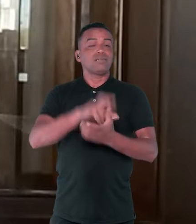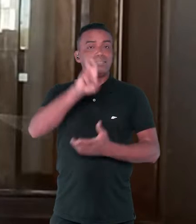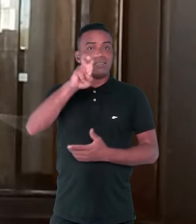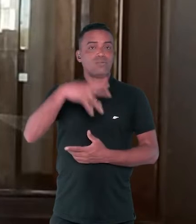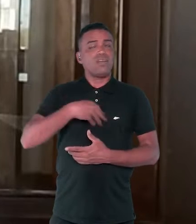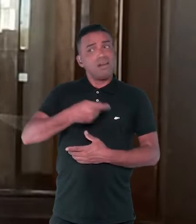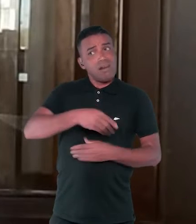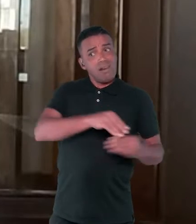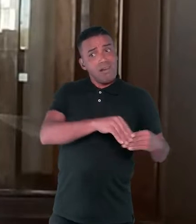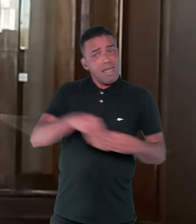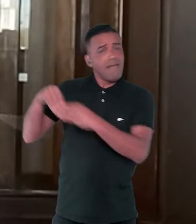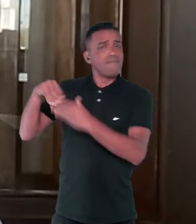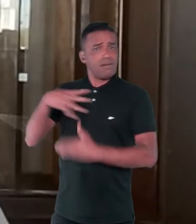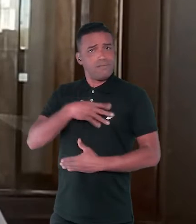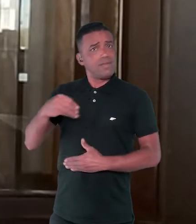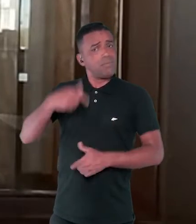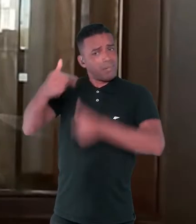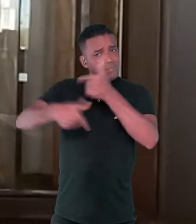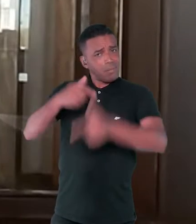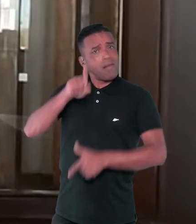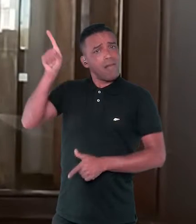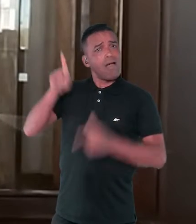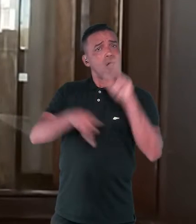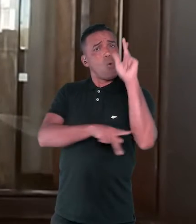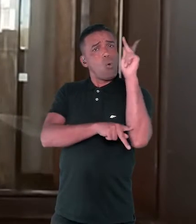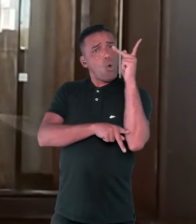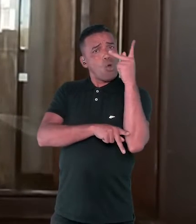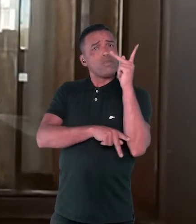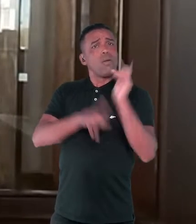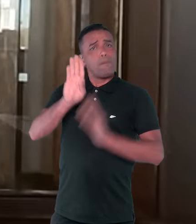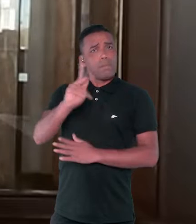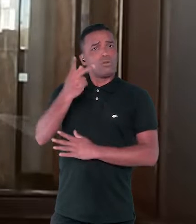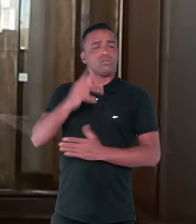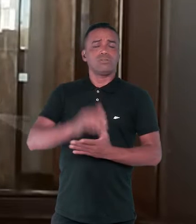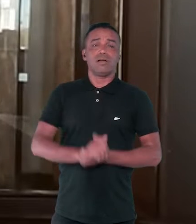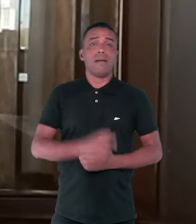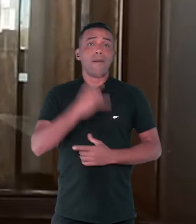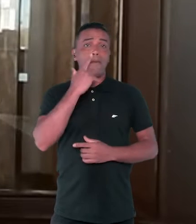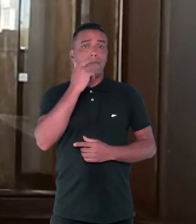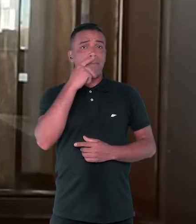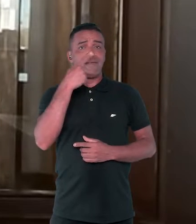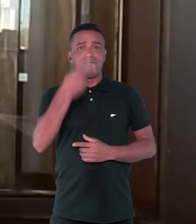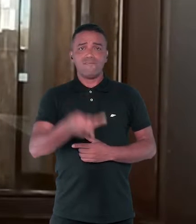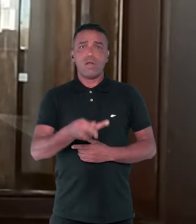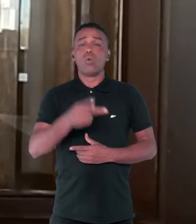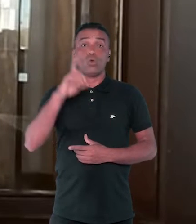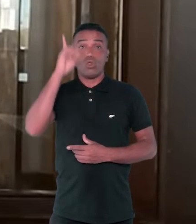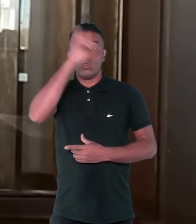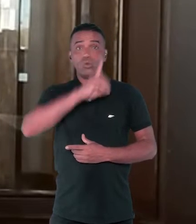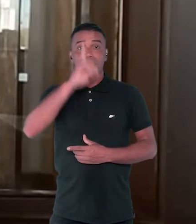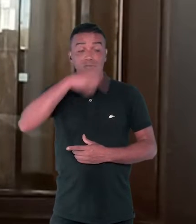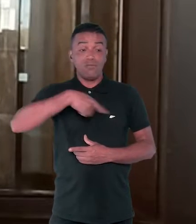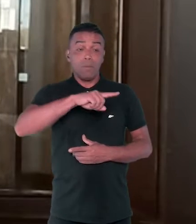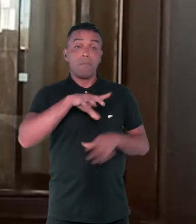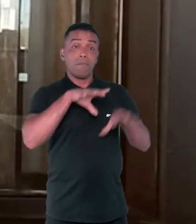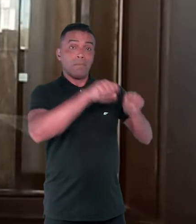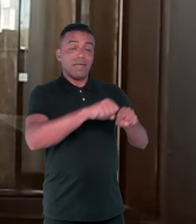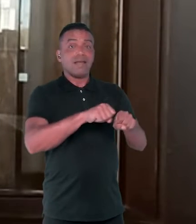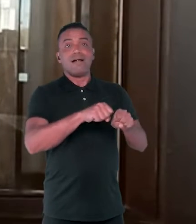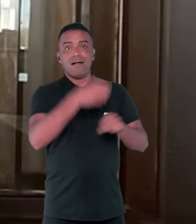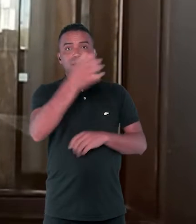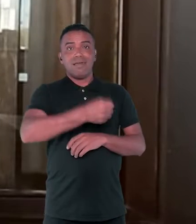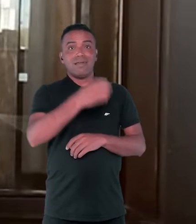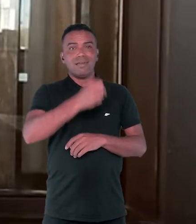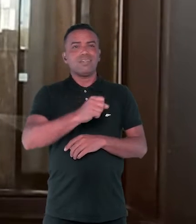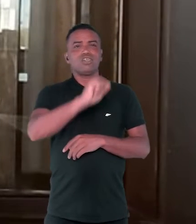leva seu menino lá para trabalhar comigo e tal. Papai, então, no domingo, falou: nós vamos descarregar o leite. Aí também, ainda era